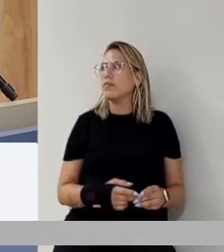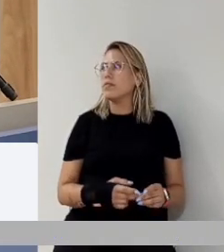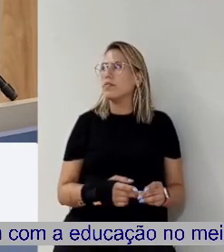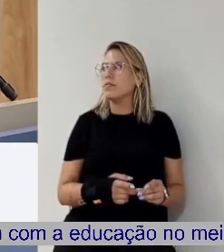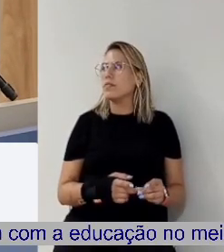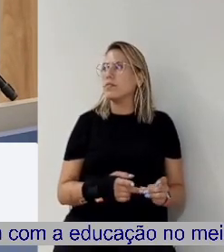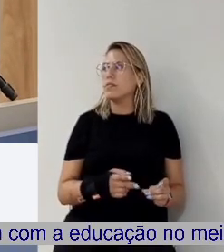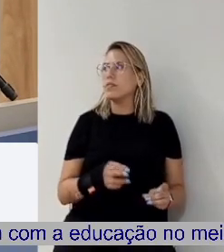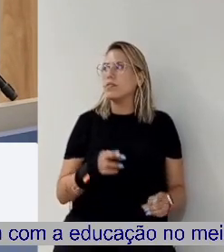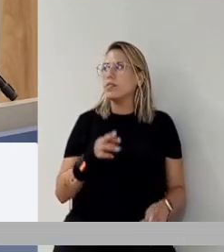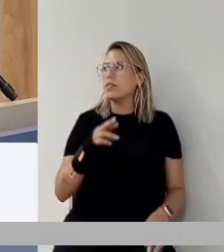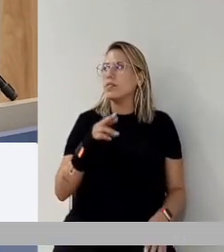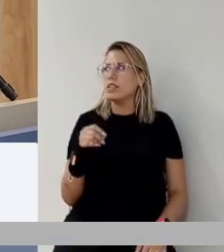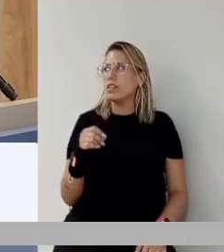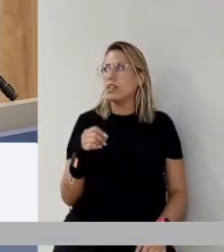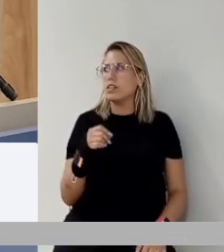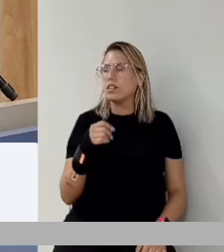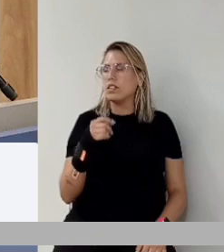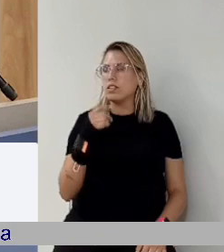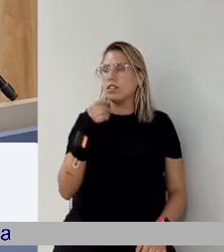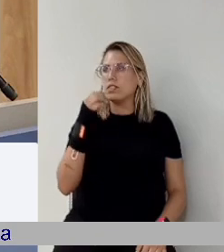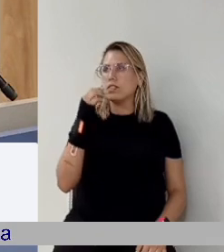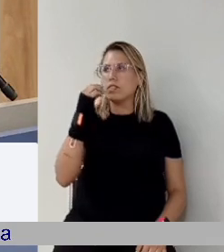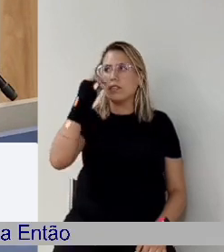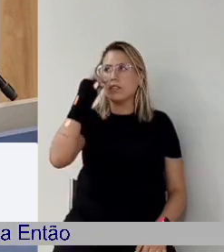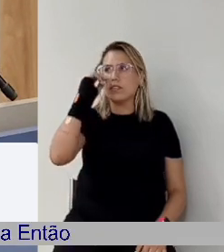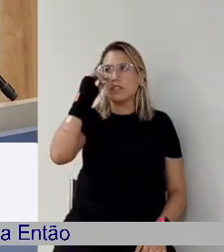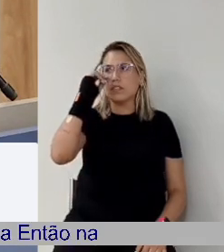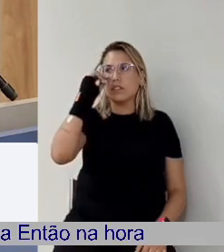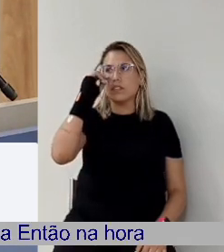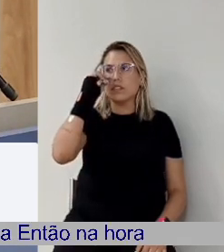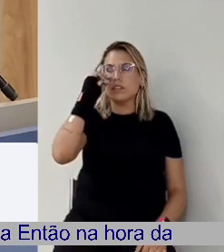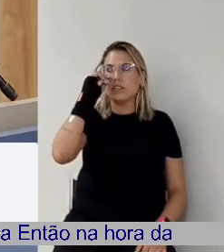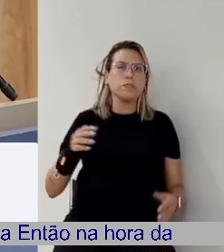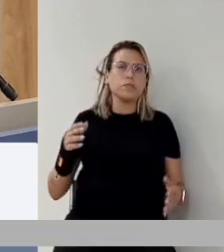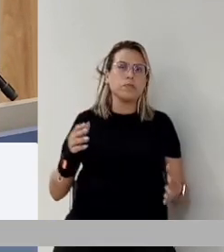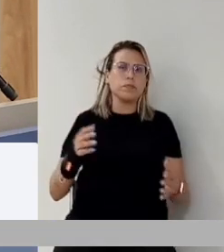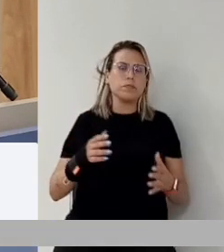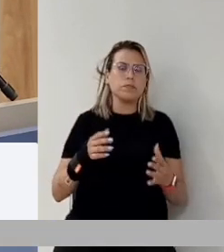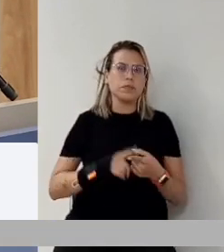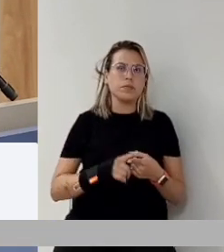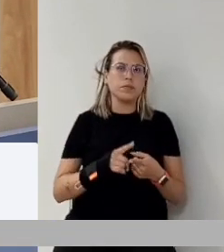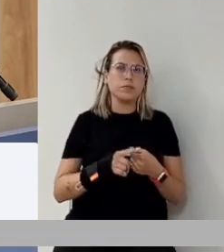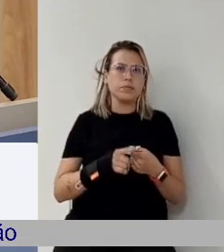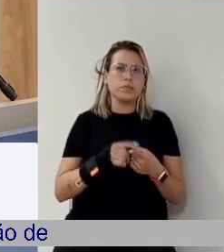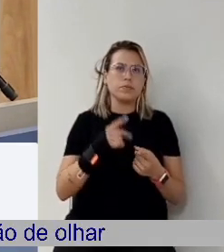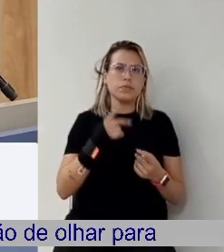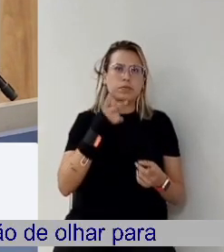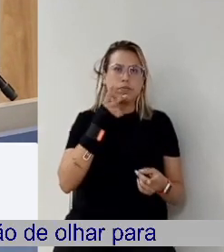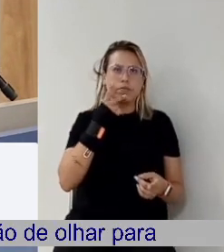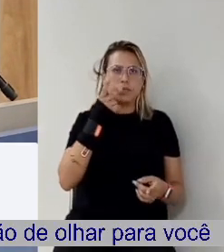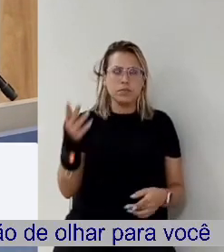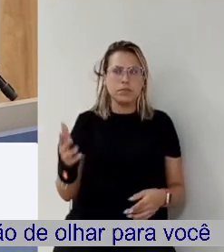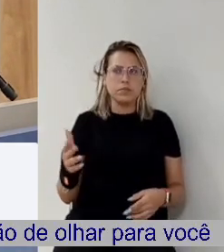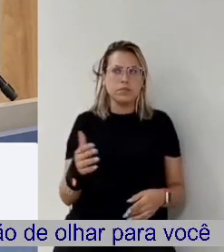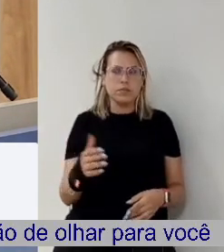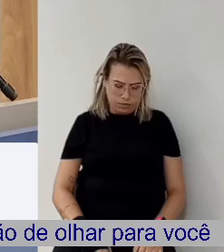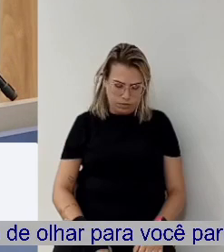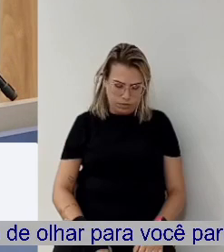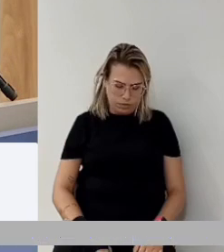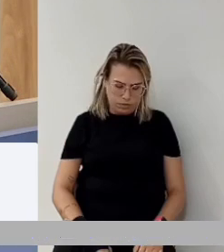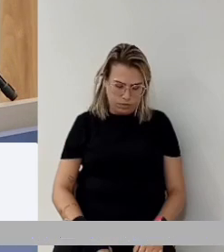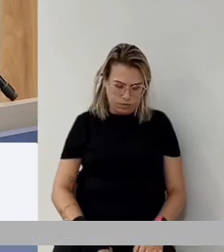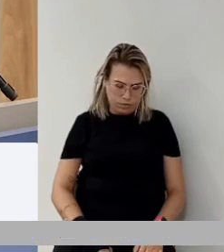no meio sempre olham para ele na hora da crítica Então na hora da do elogio também vor Ronaldo faço questão de olhar para você para falar